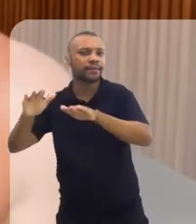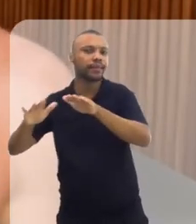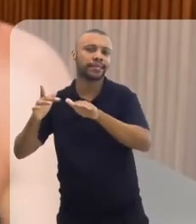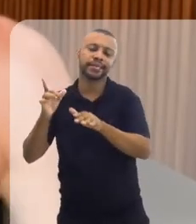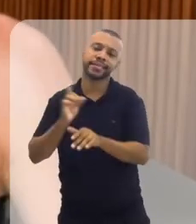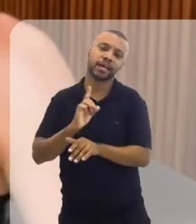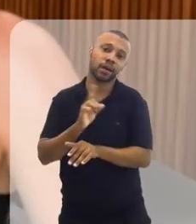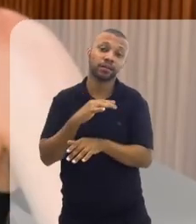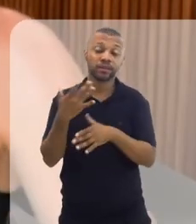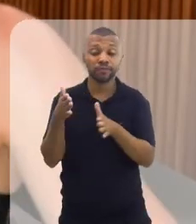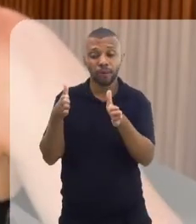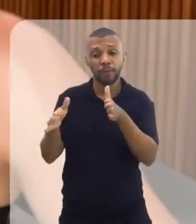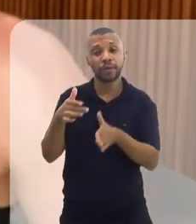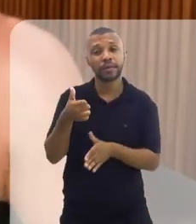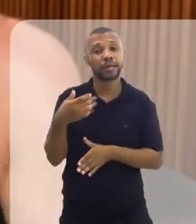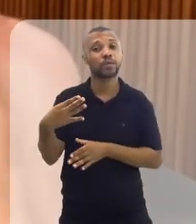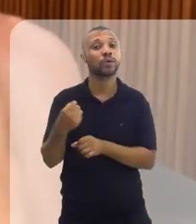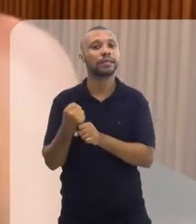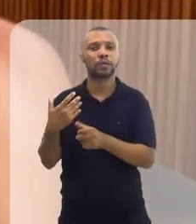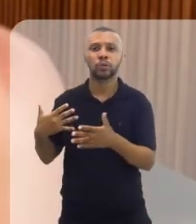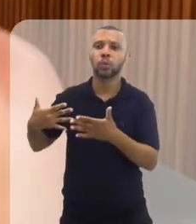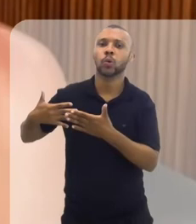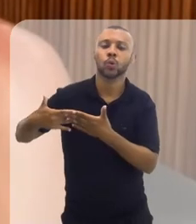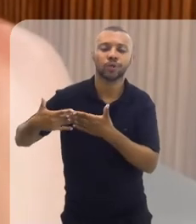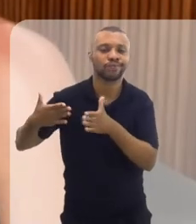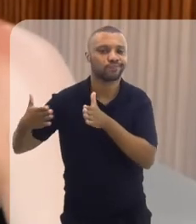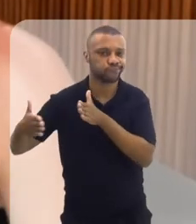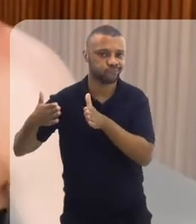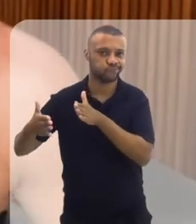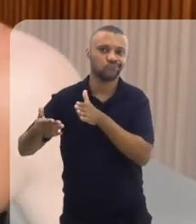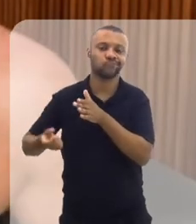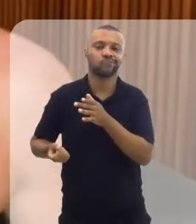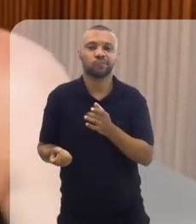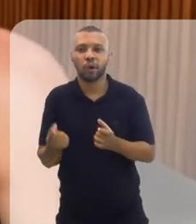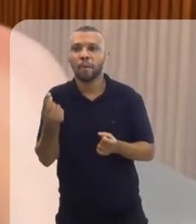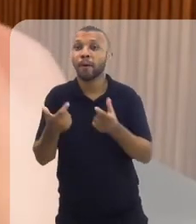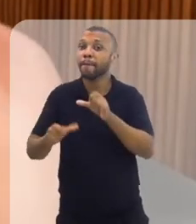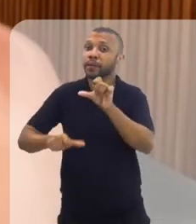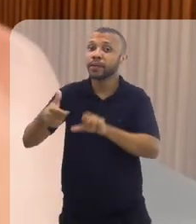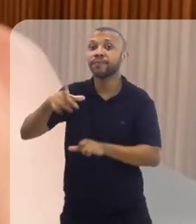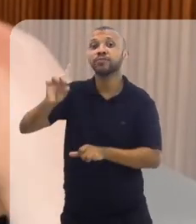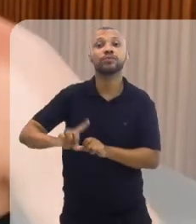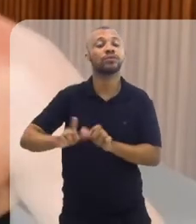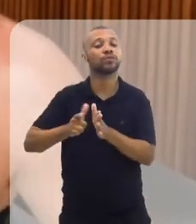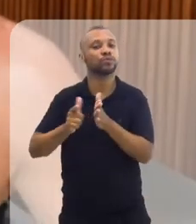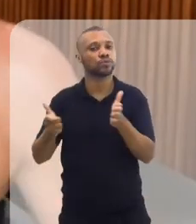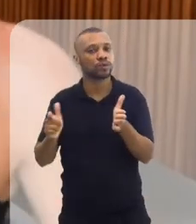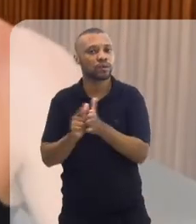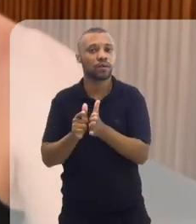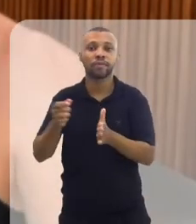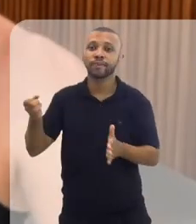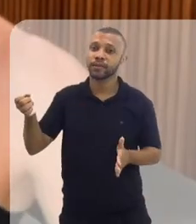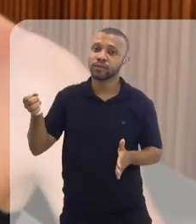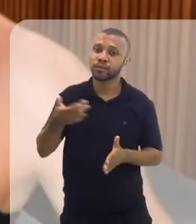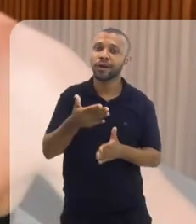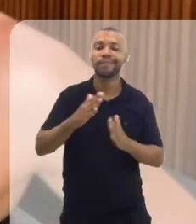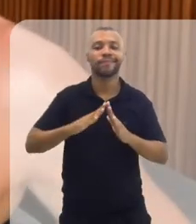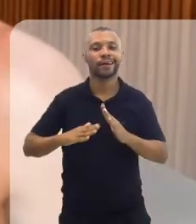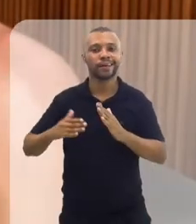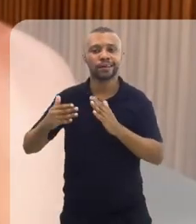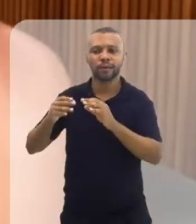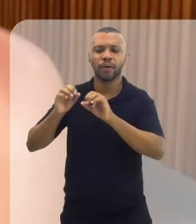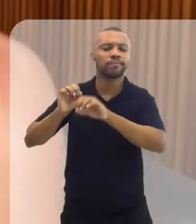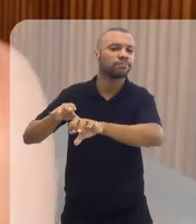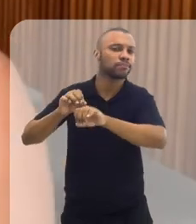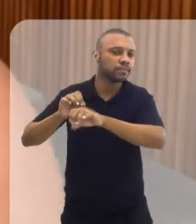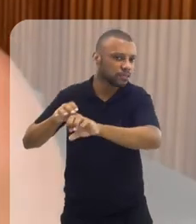outras não. Então, foram 14 anos, assim, cada vez que mudava um diretor de jornalismo, era uma